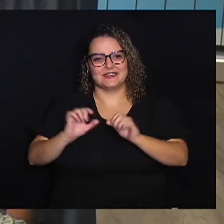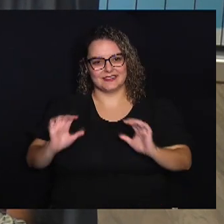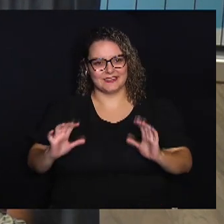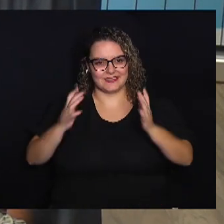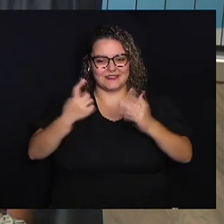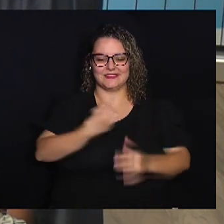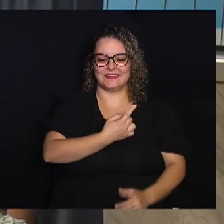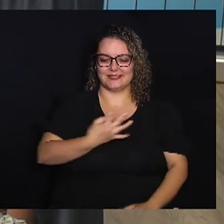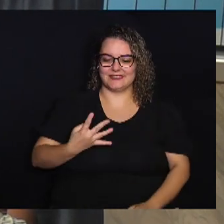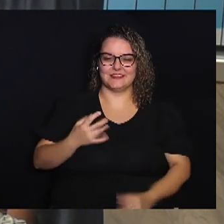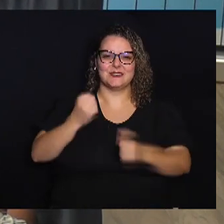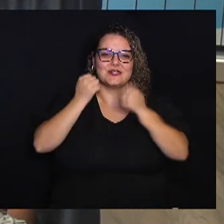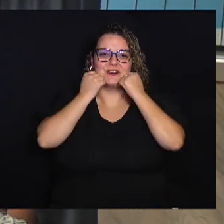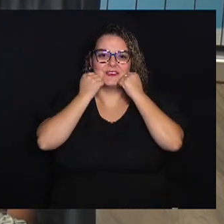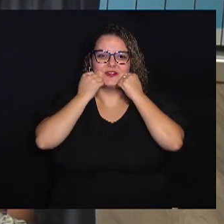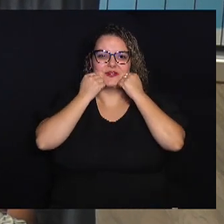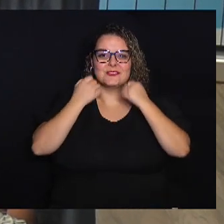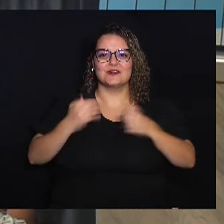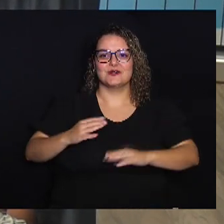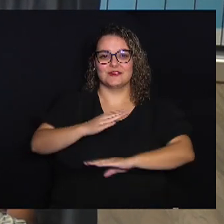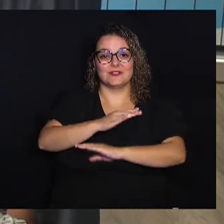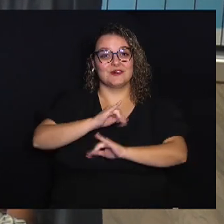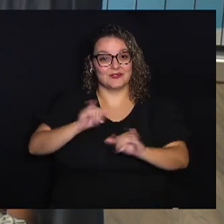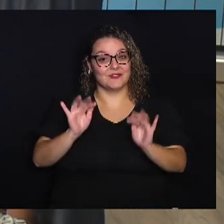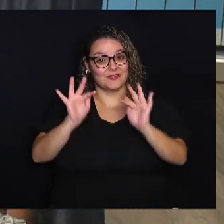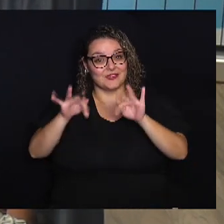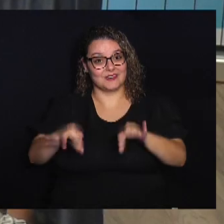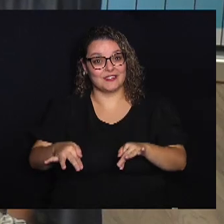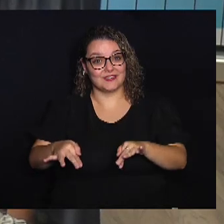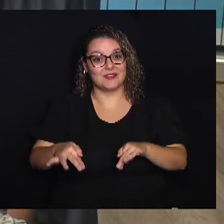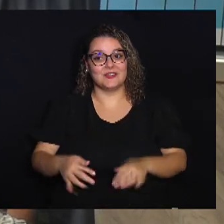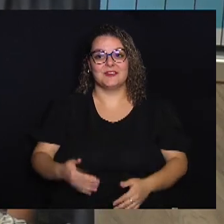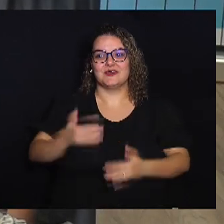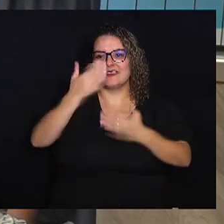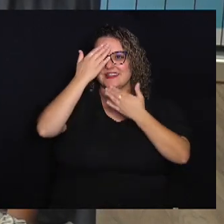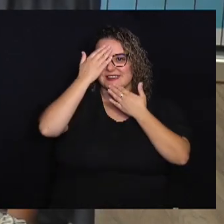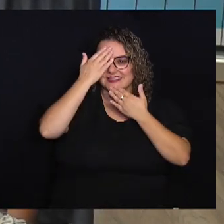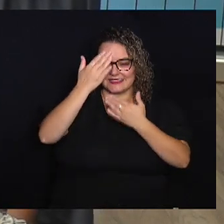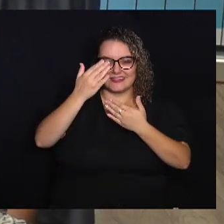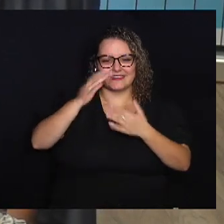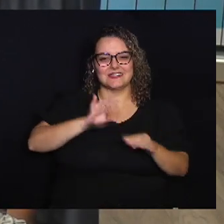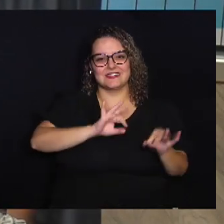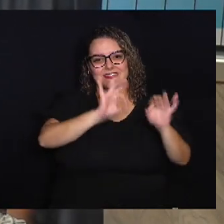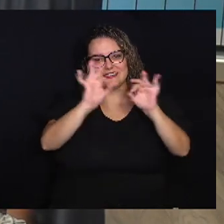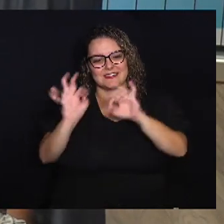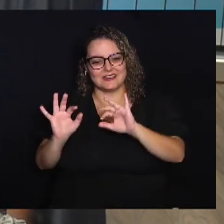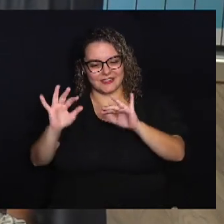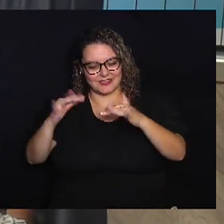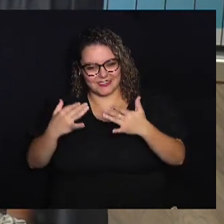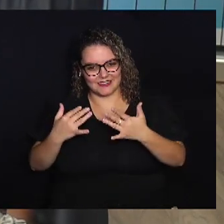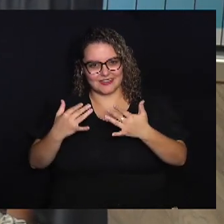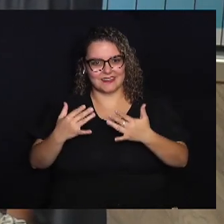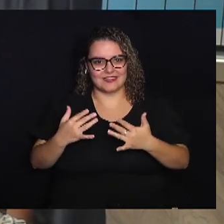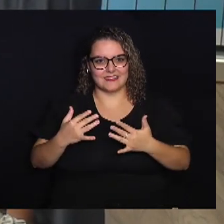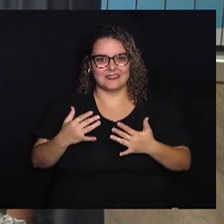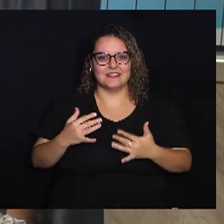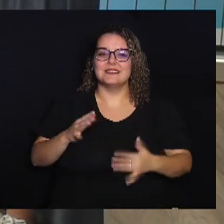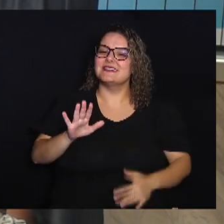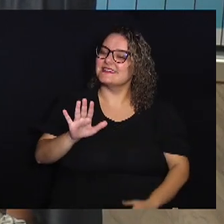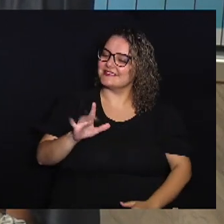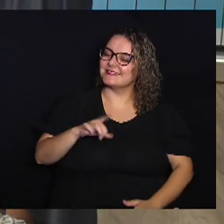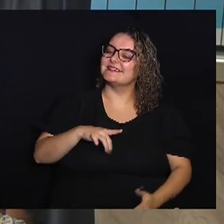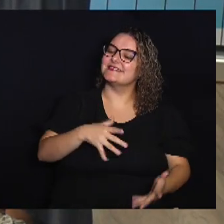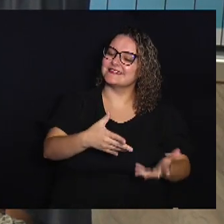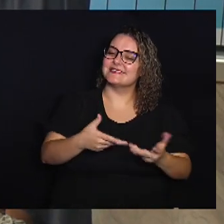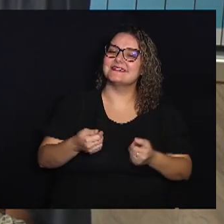dia 14 de julho. O Jornal Câmara Notícia fica por aqui. Muito obrigado pela sua companhia, pela sua audiência. E eu tenho um convite